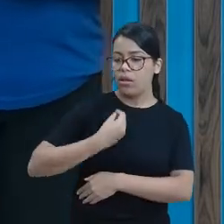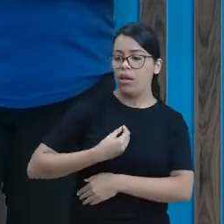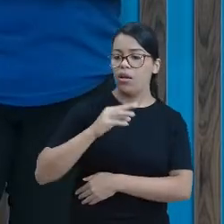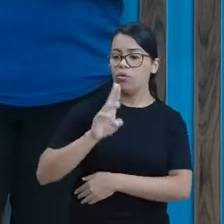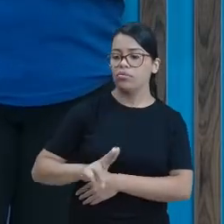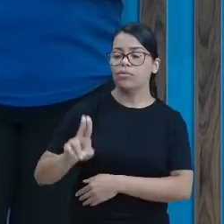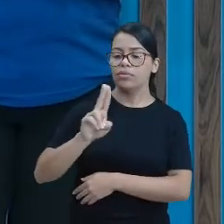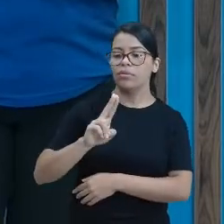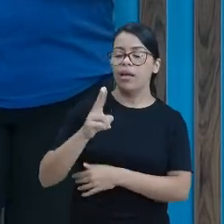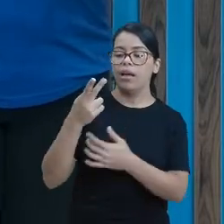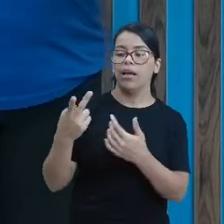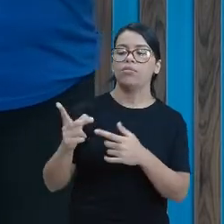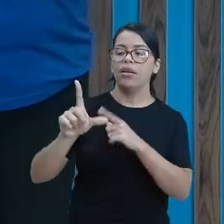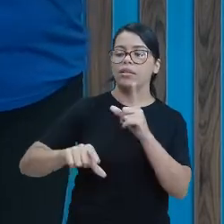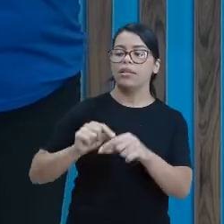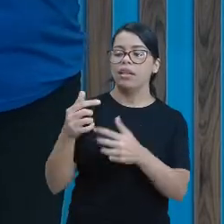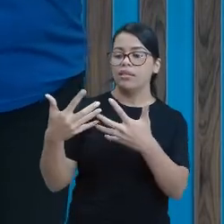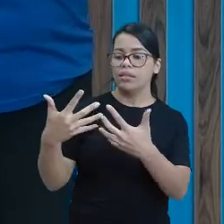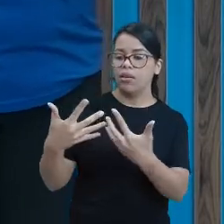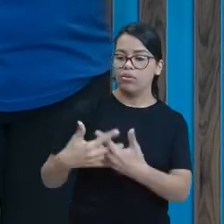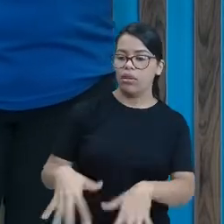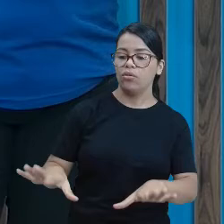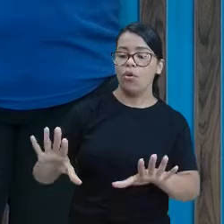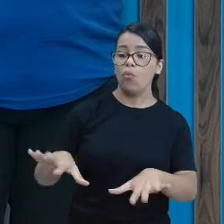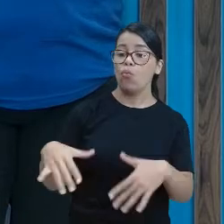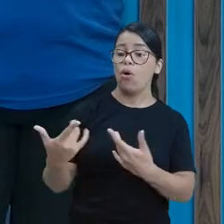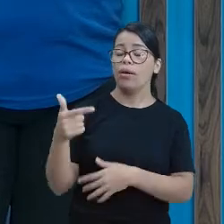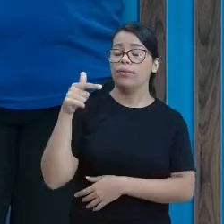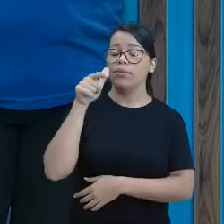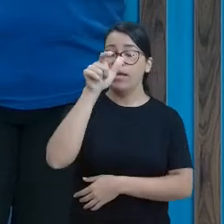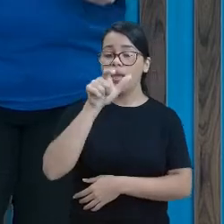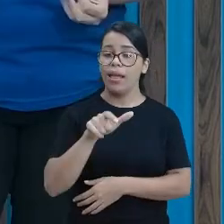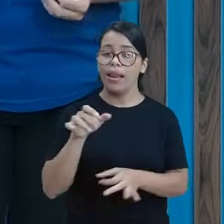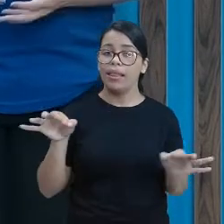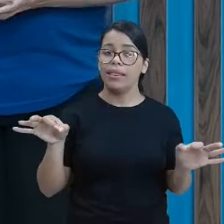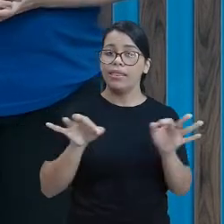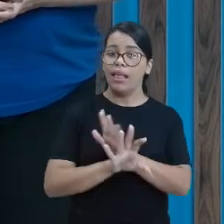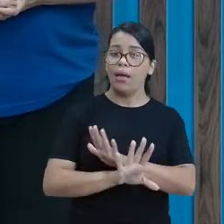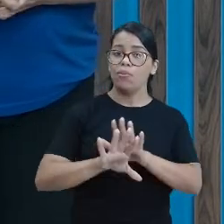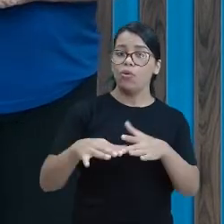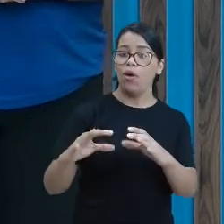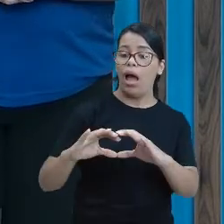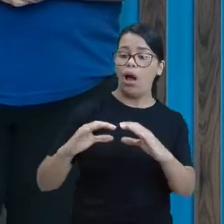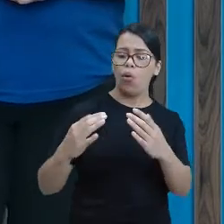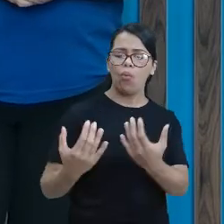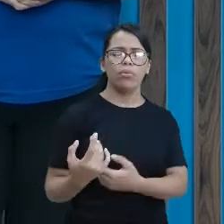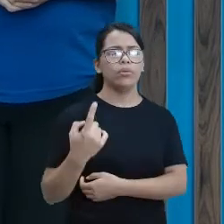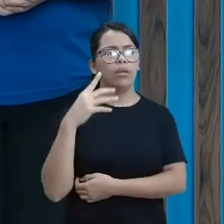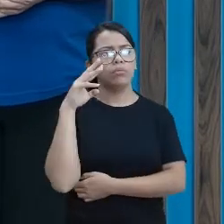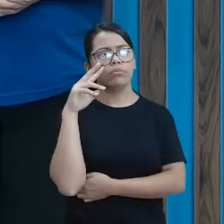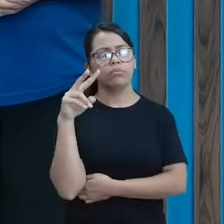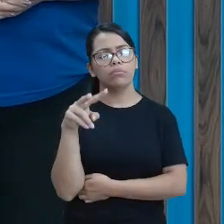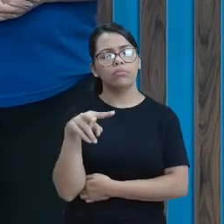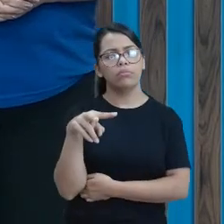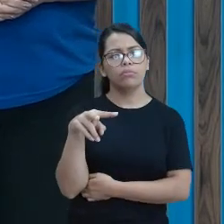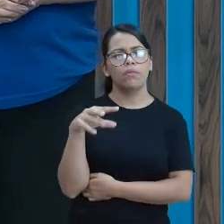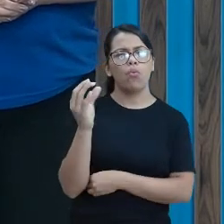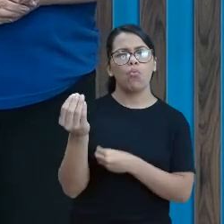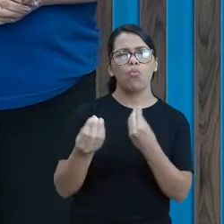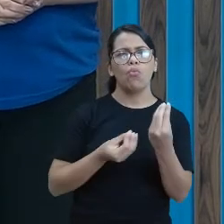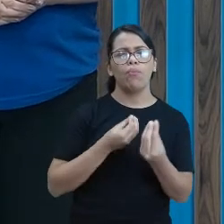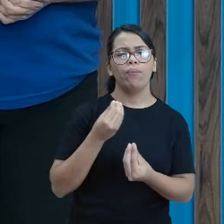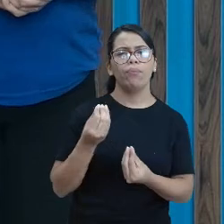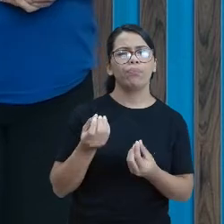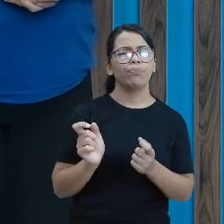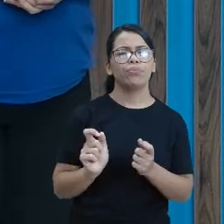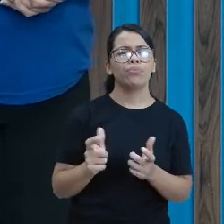da seleção natural. E aí, quando ele terminou de explicar essa teoria, a comunidade científica olhou assim e ficou, como assim,